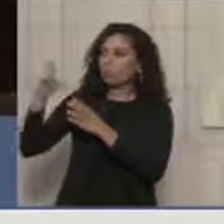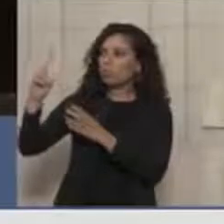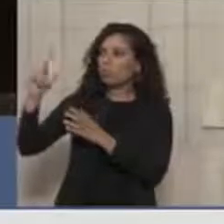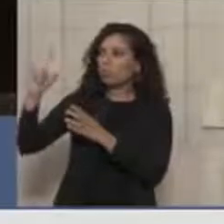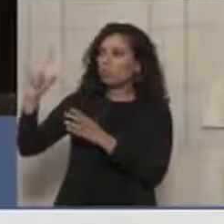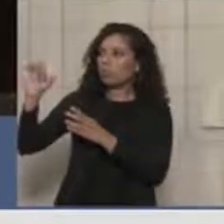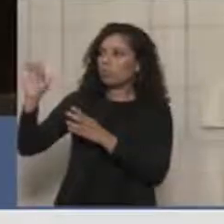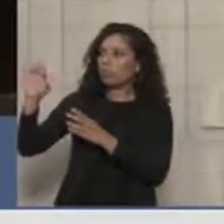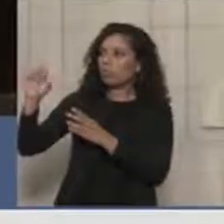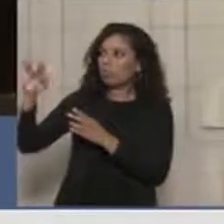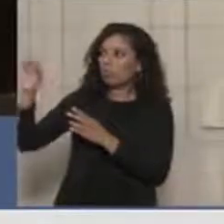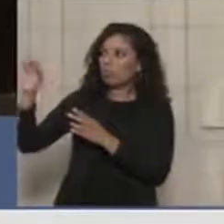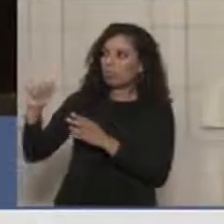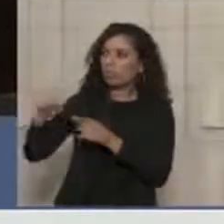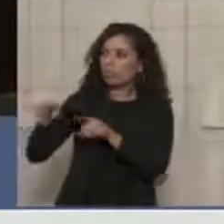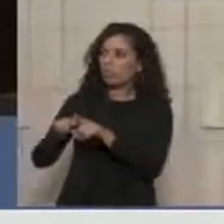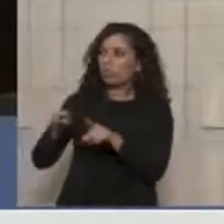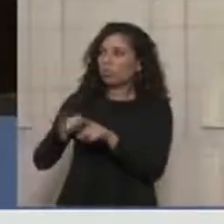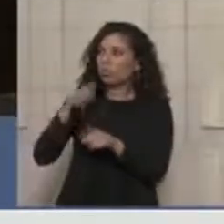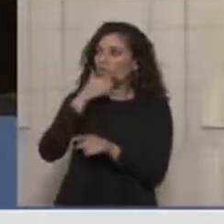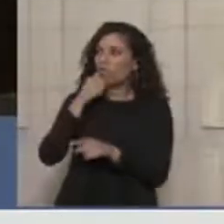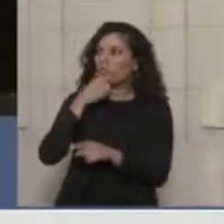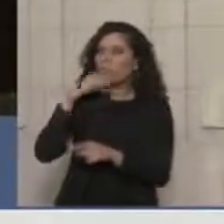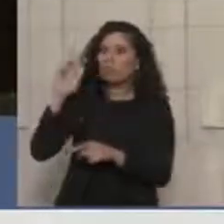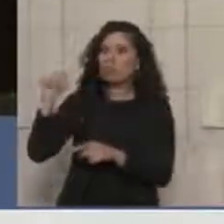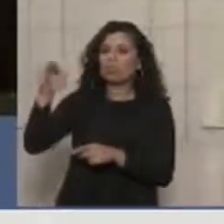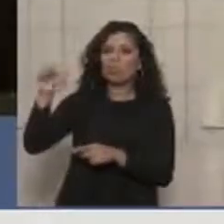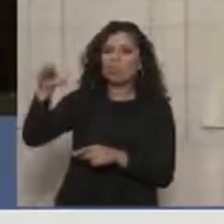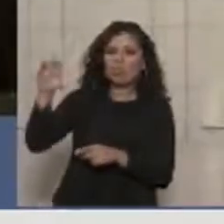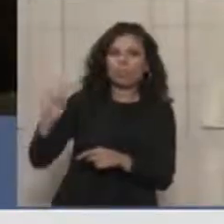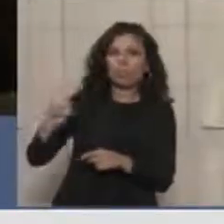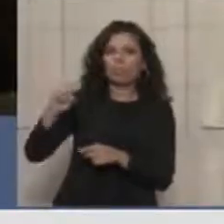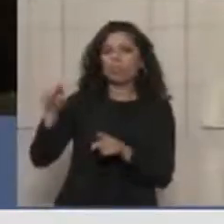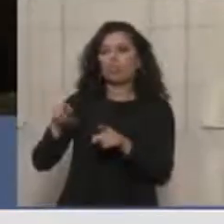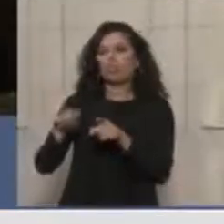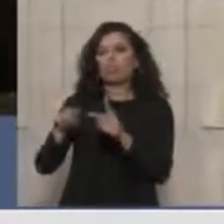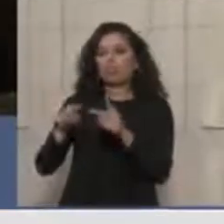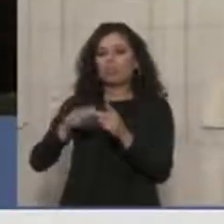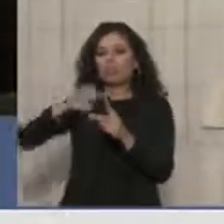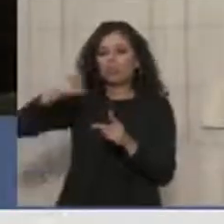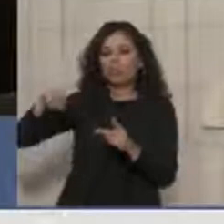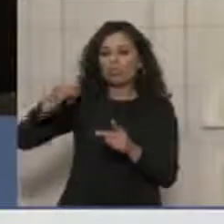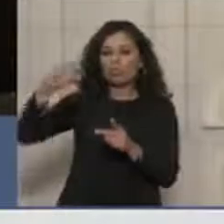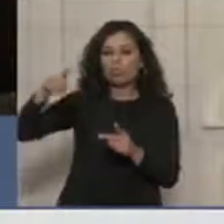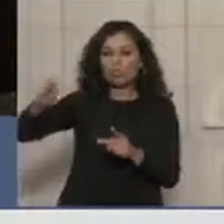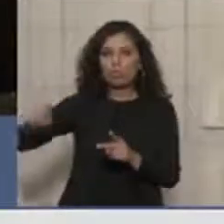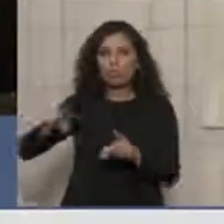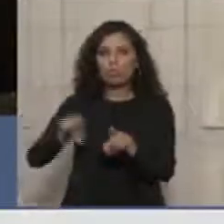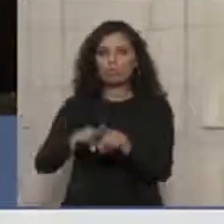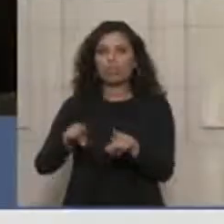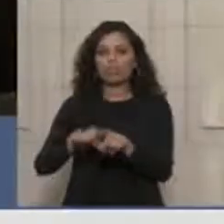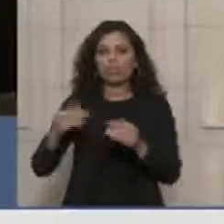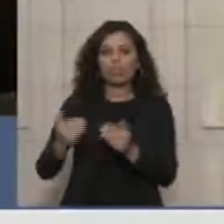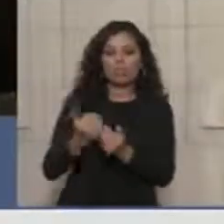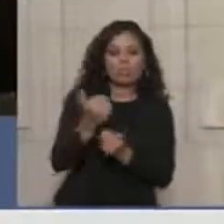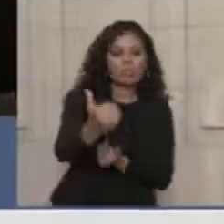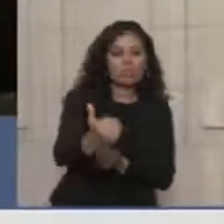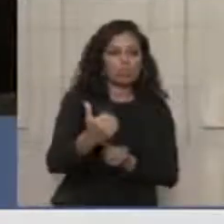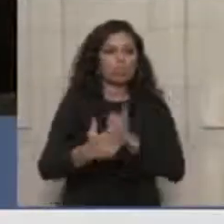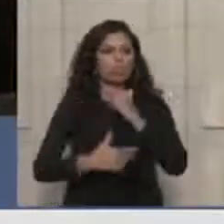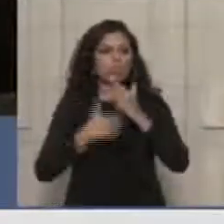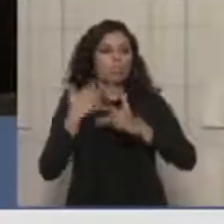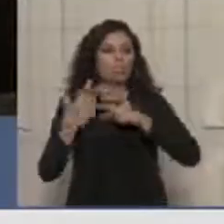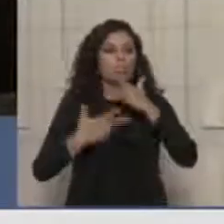faço referência ao Breno e ao Jordão que nos acompanham nesse momento. Queria iniciar, senhor presidente, primeiro